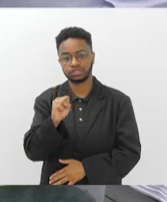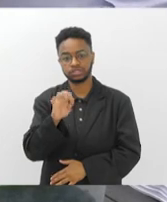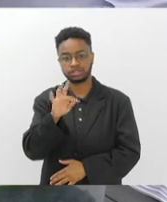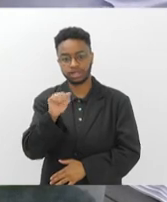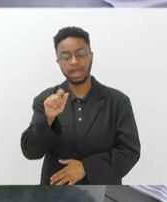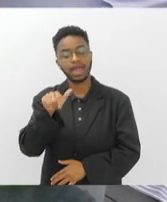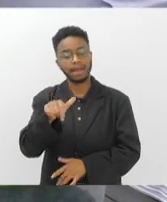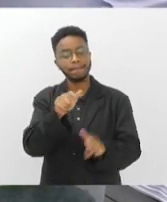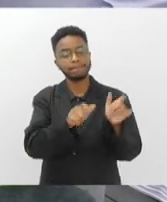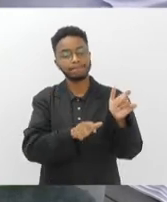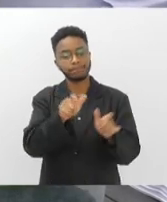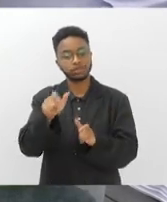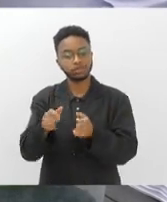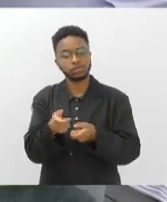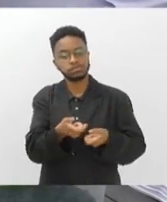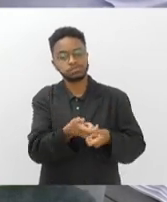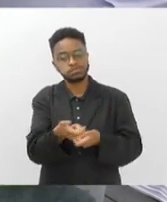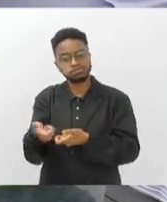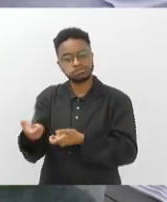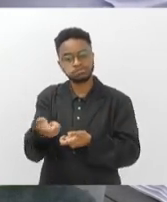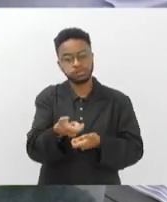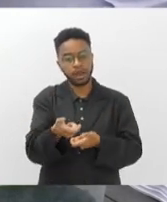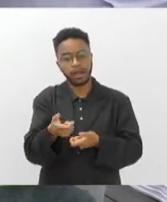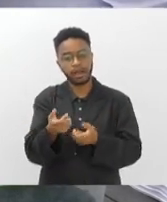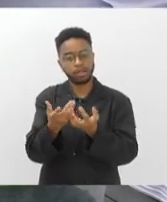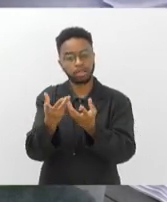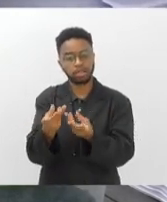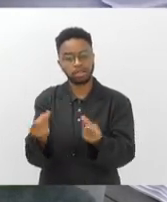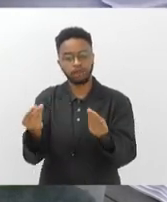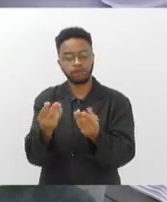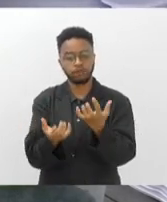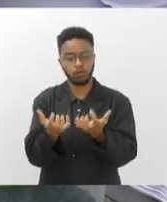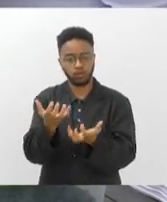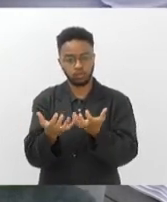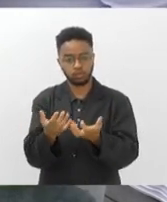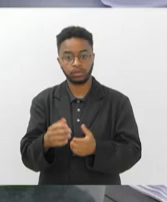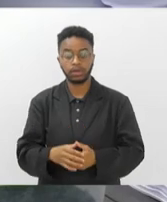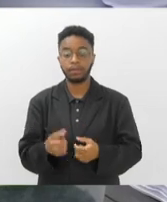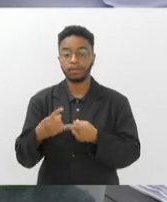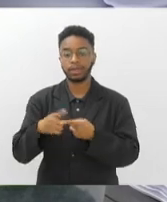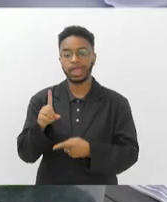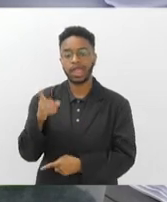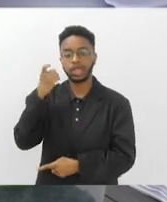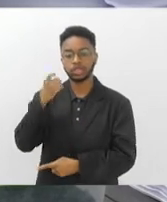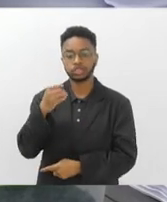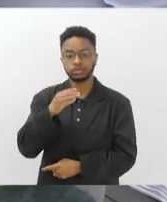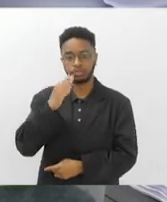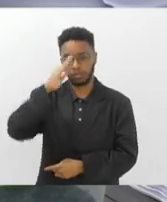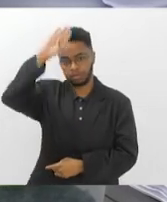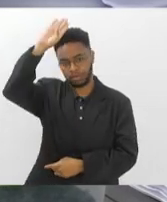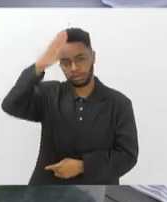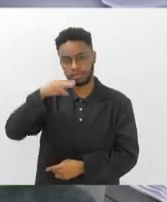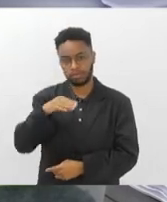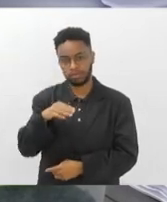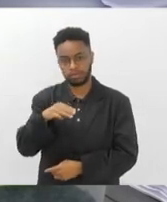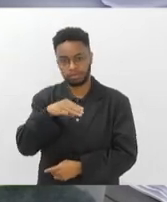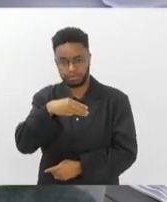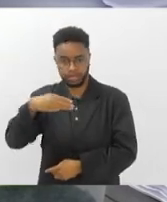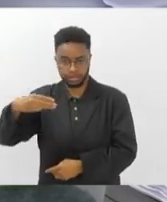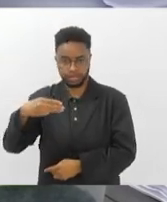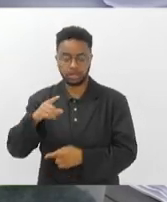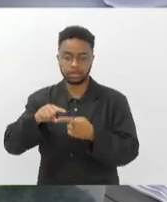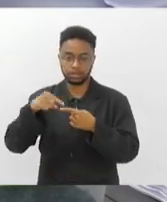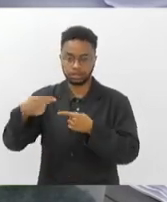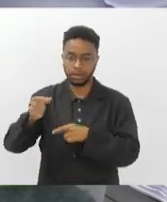incêndios? O que são esses brigadistas? Geralmente foram bombeiros militares, se aposentaram, se afastaram